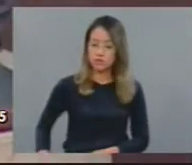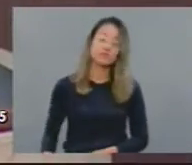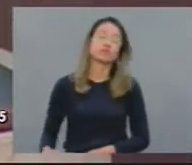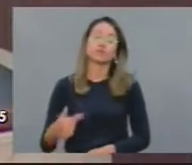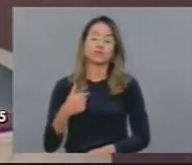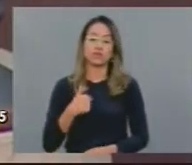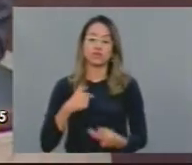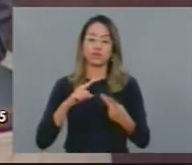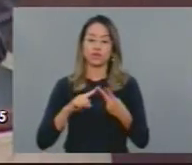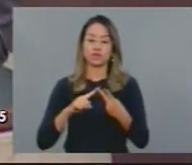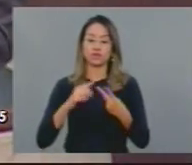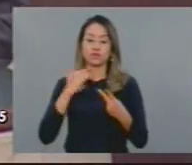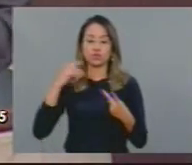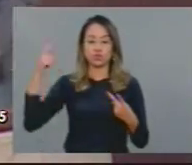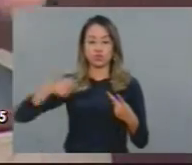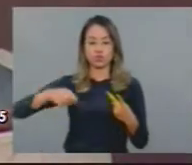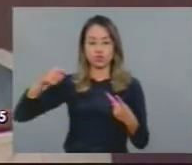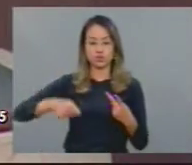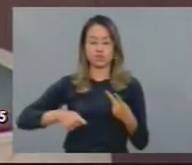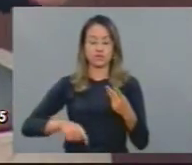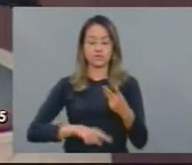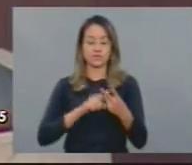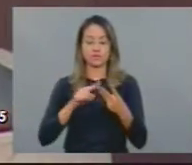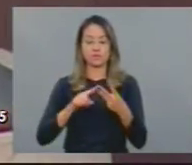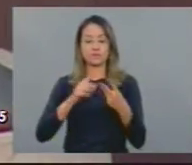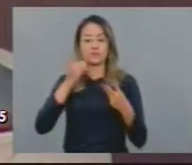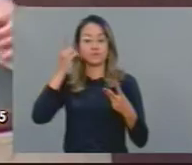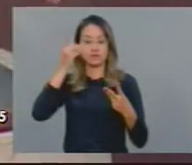do próprio juiz,